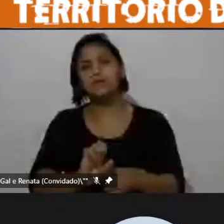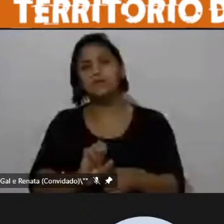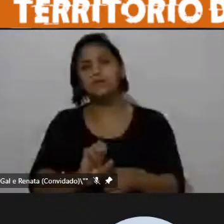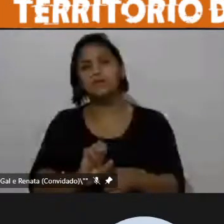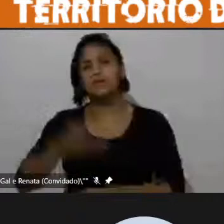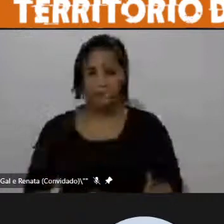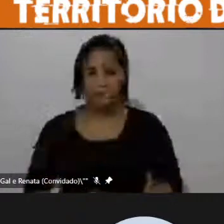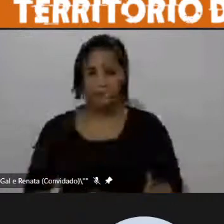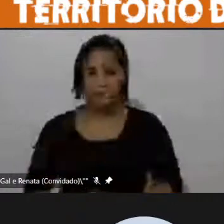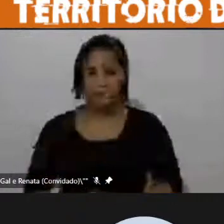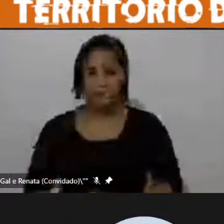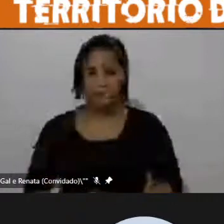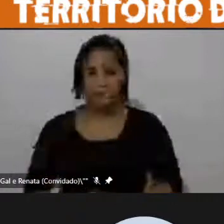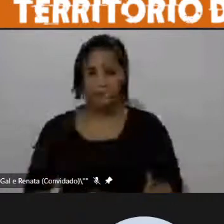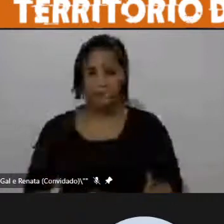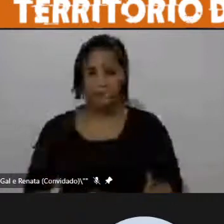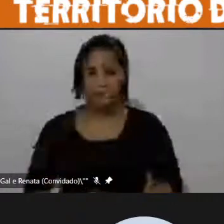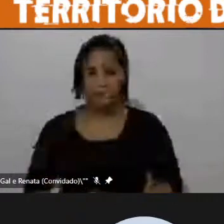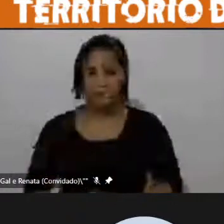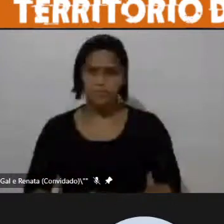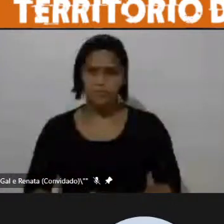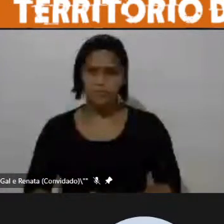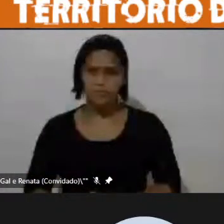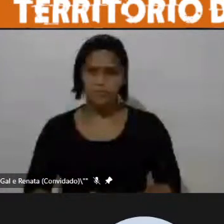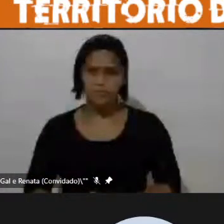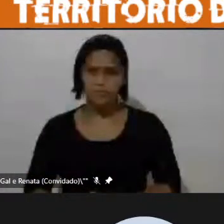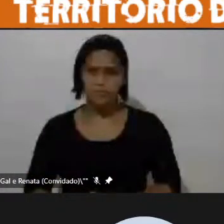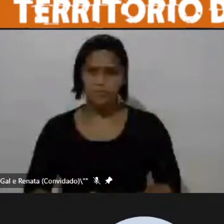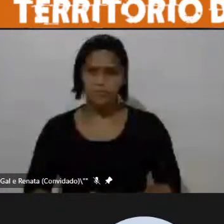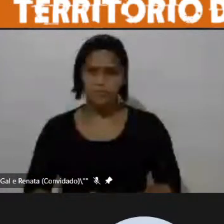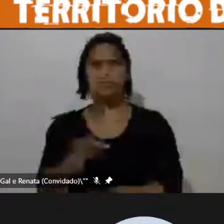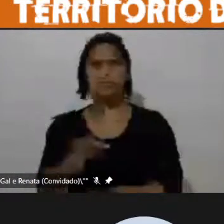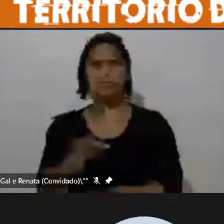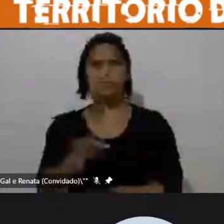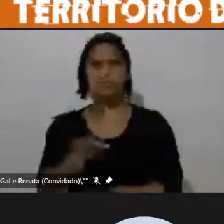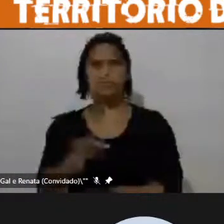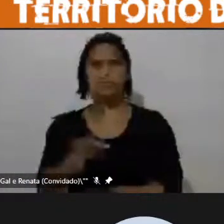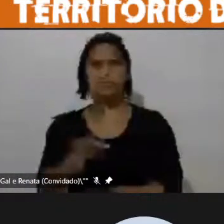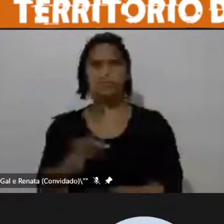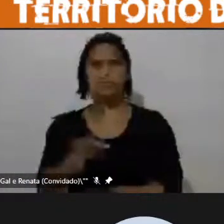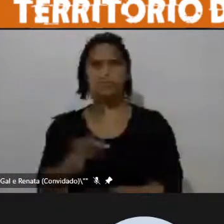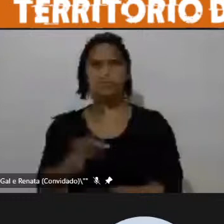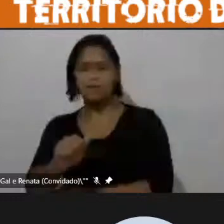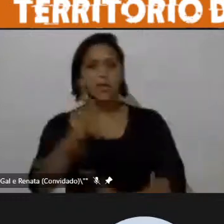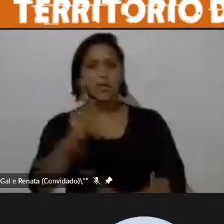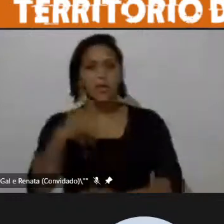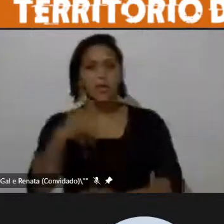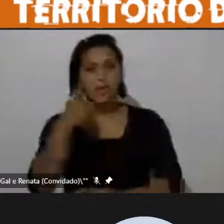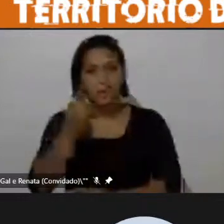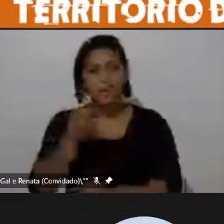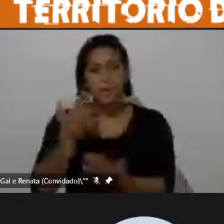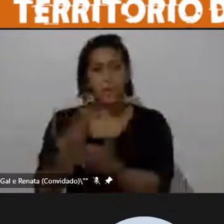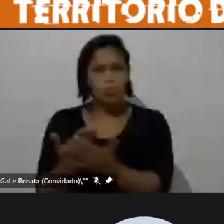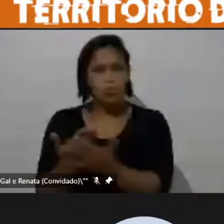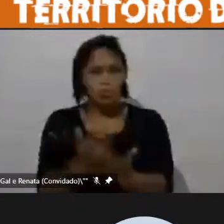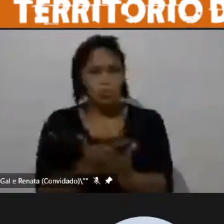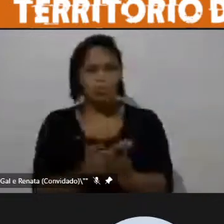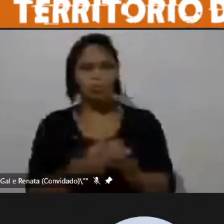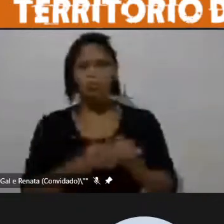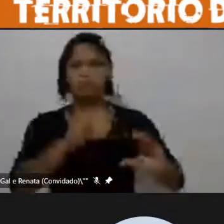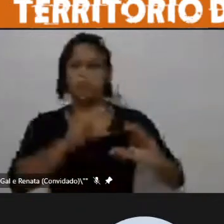para a Patrícia, eu gostaria de perguntar, no caso de alguém interessado em estudar